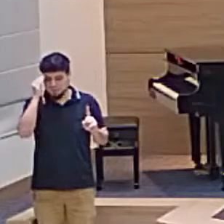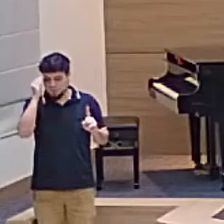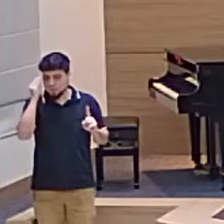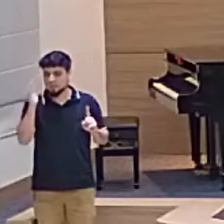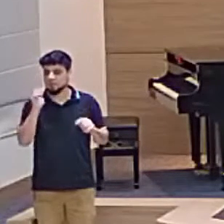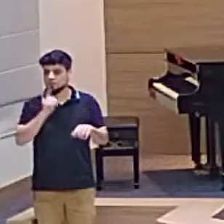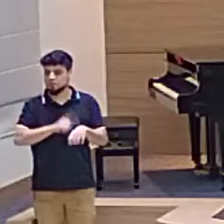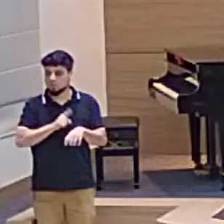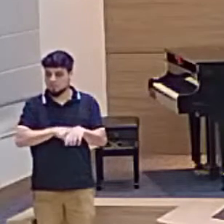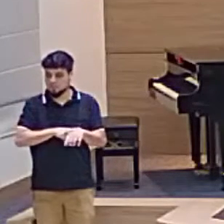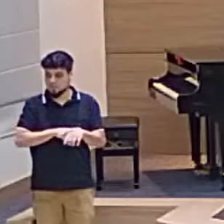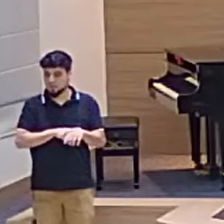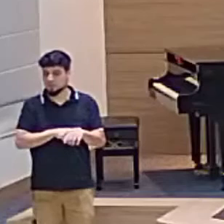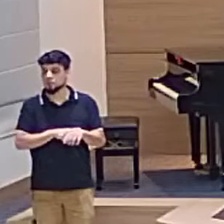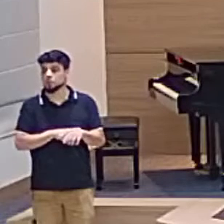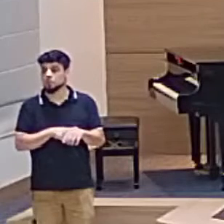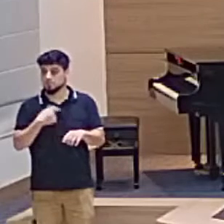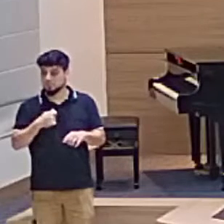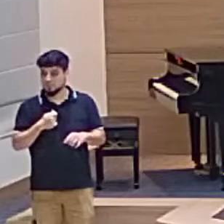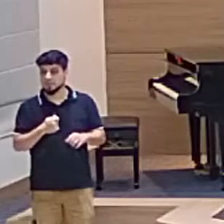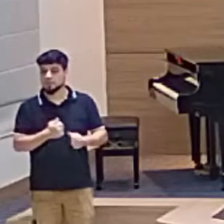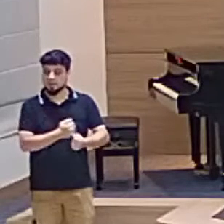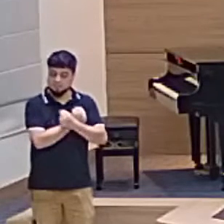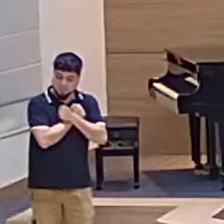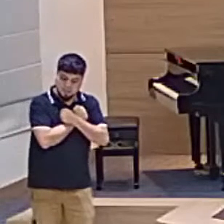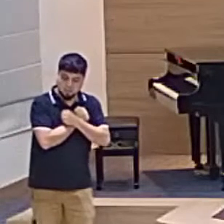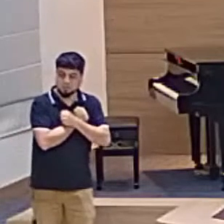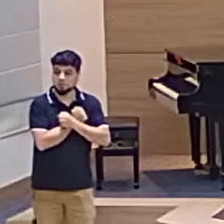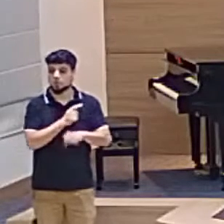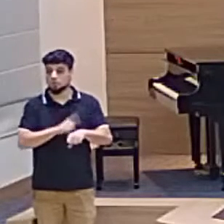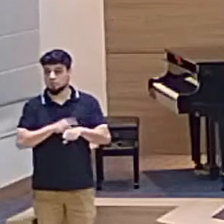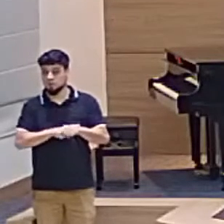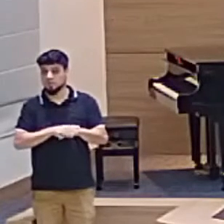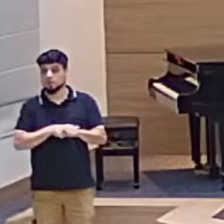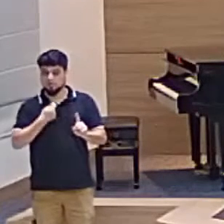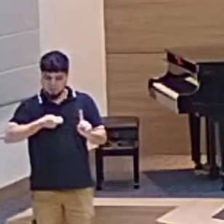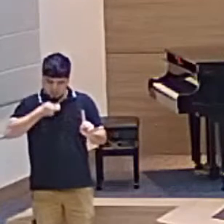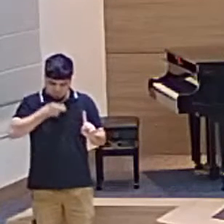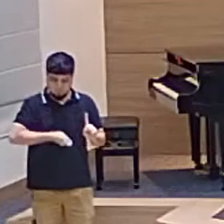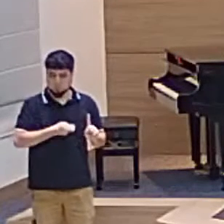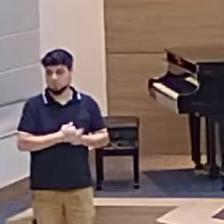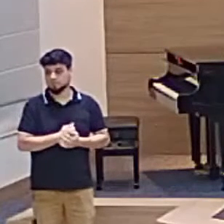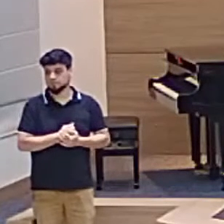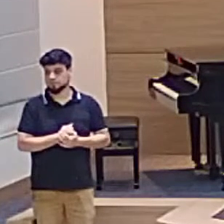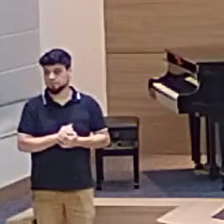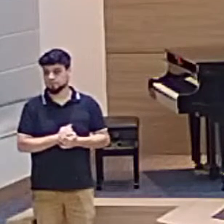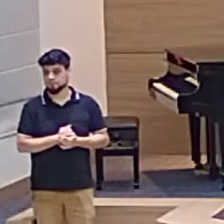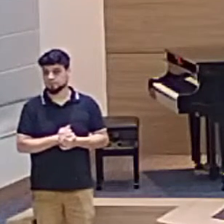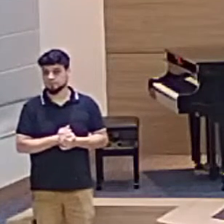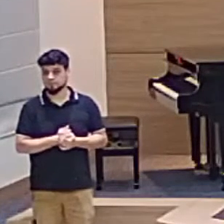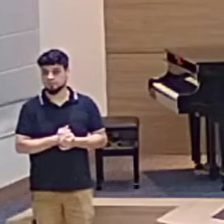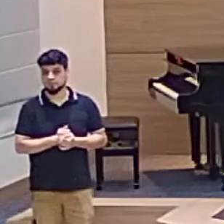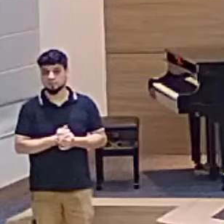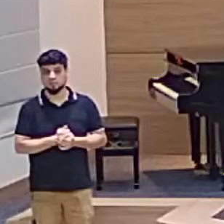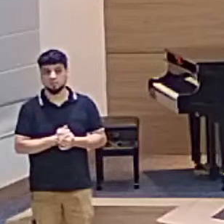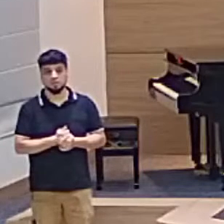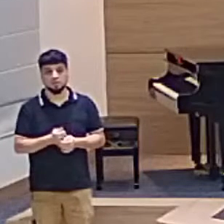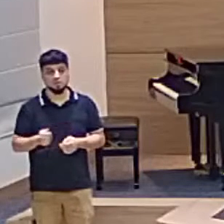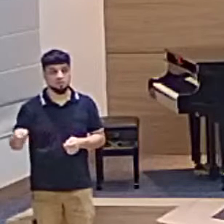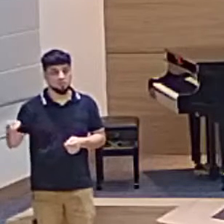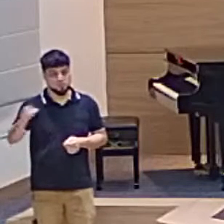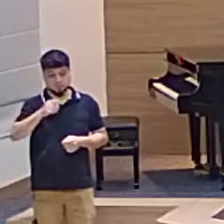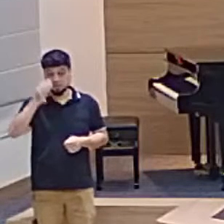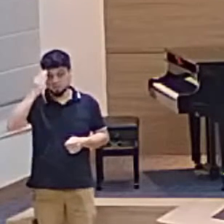hora que é beijo e a hora que é fustigar a e entenda isso desde a mais tenra